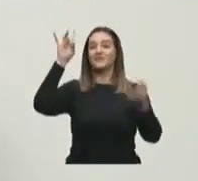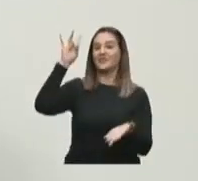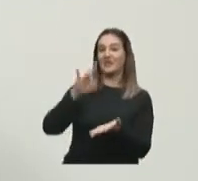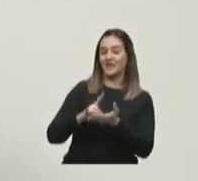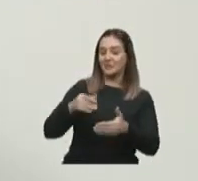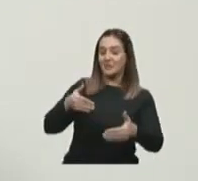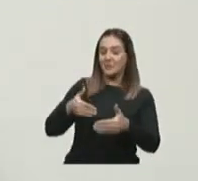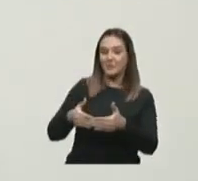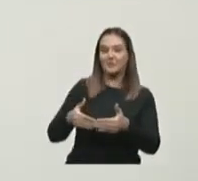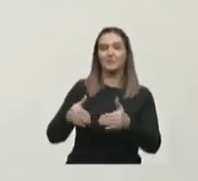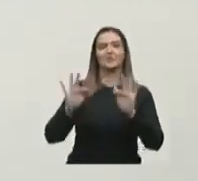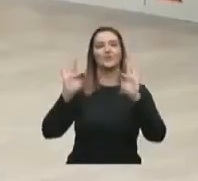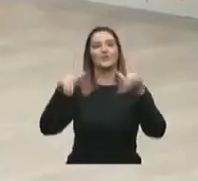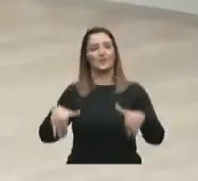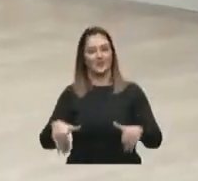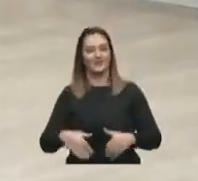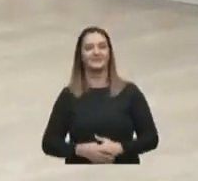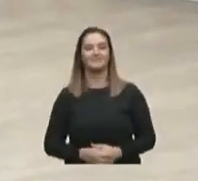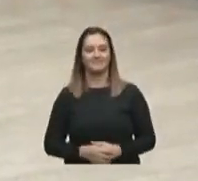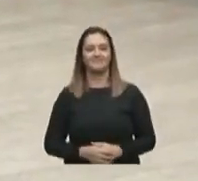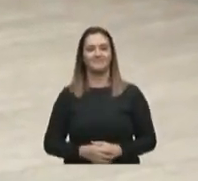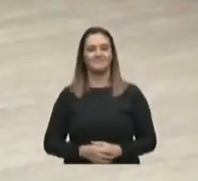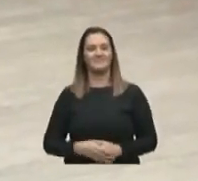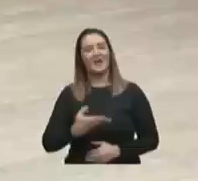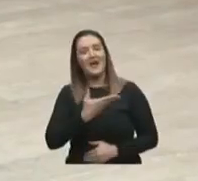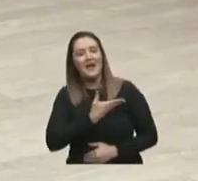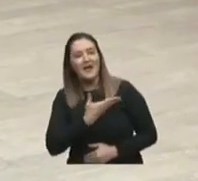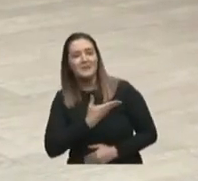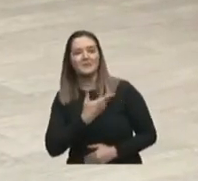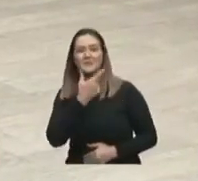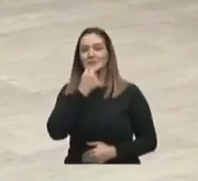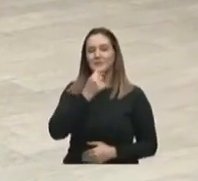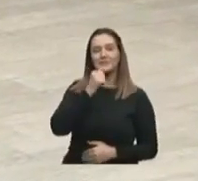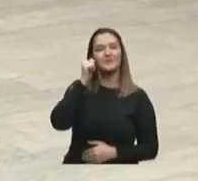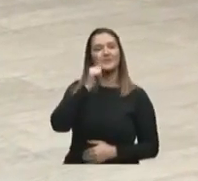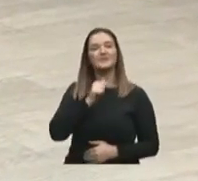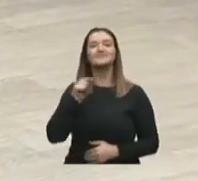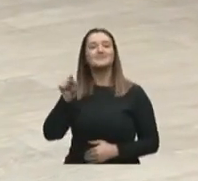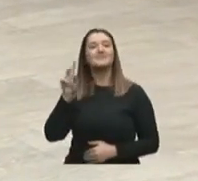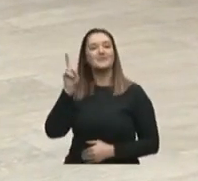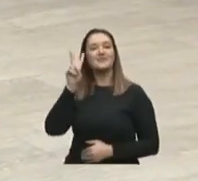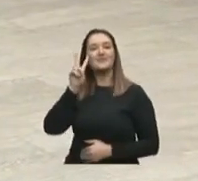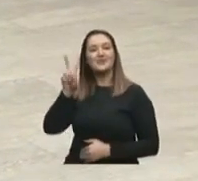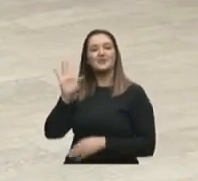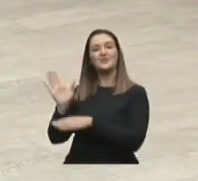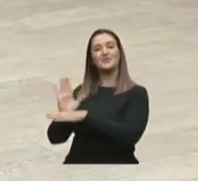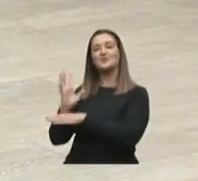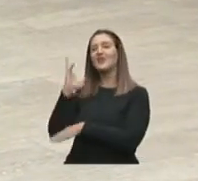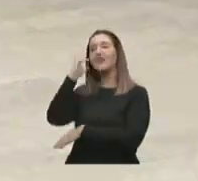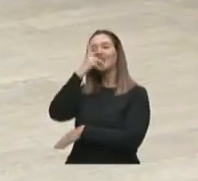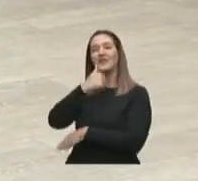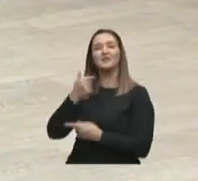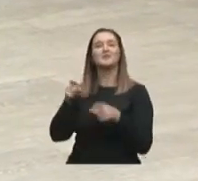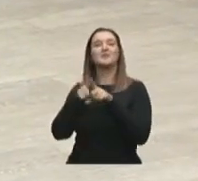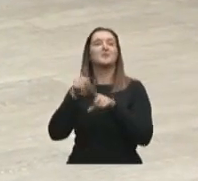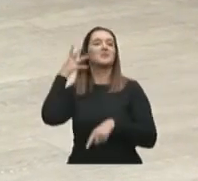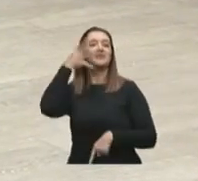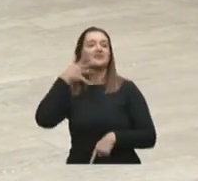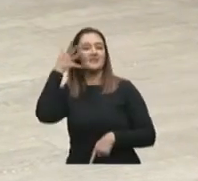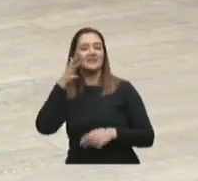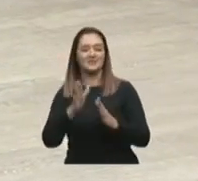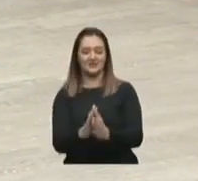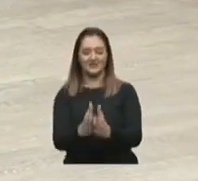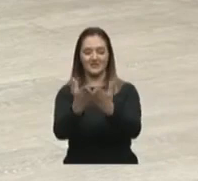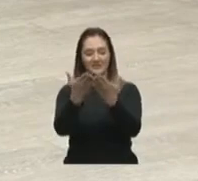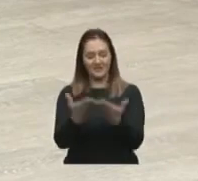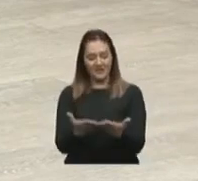Tempo do Fim. Meu amigo e minha amiga, diante desse lindo testemunho, diante dessa mensagem, diante do que diz a palavra de